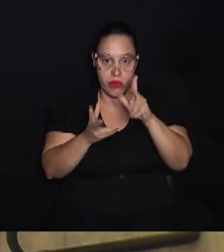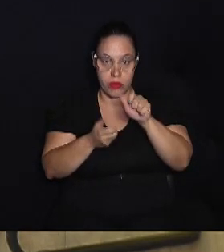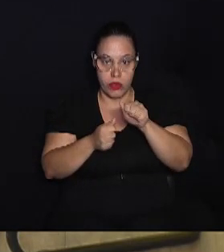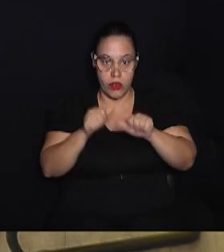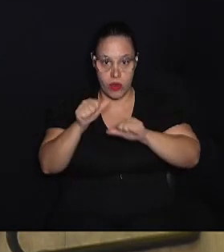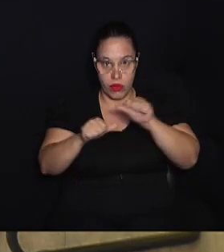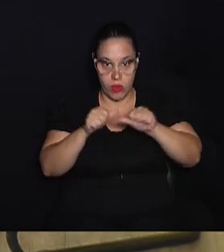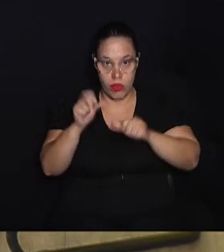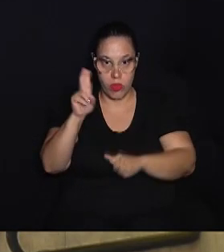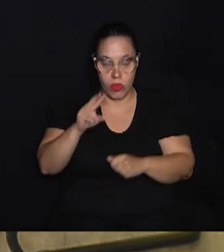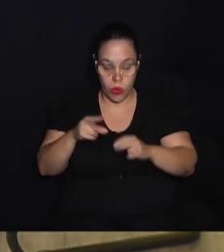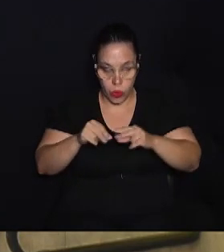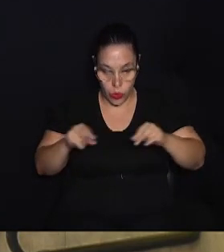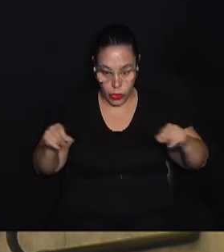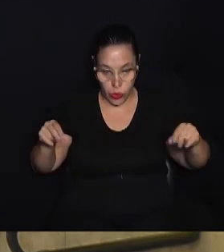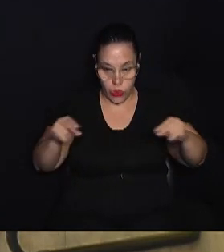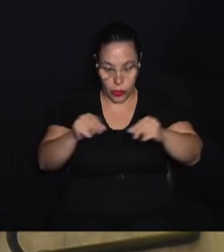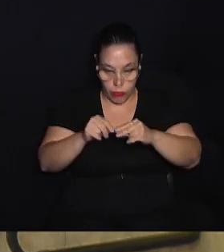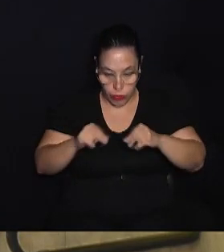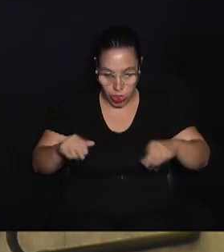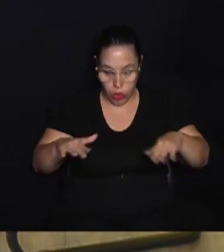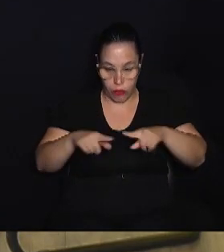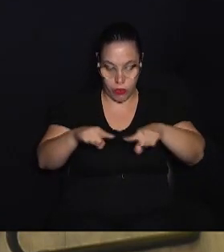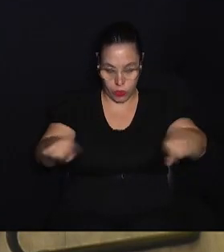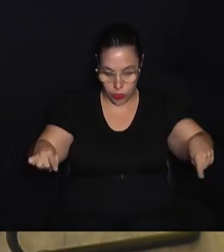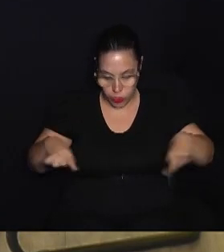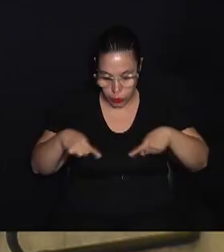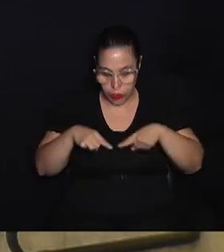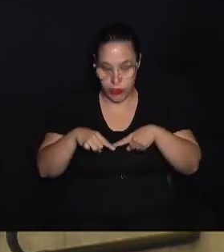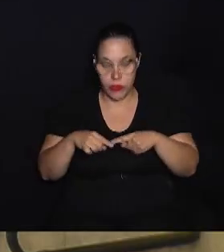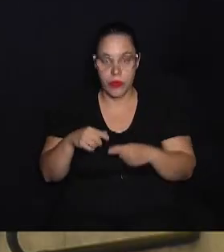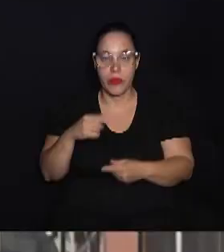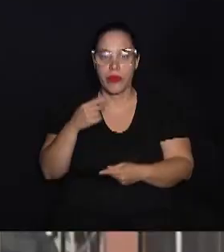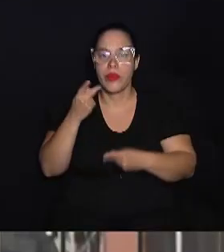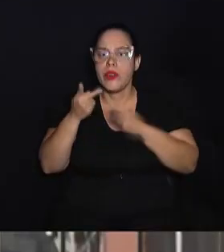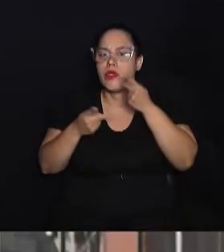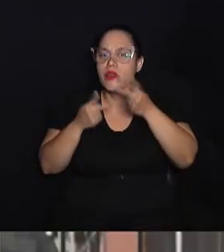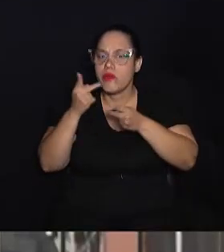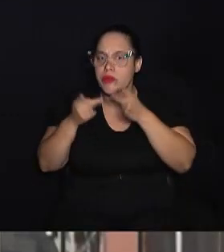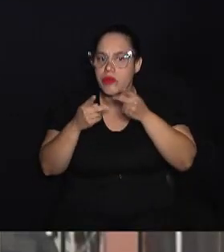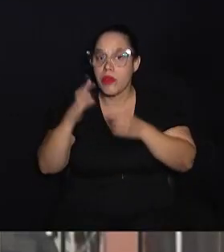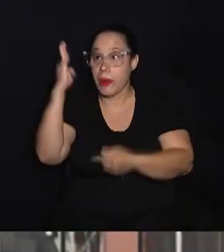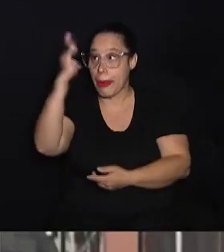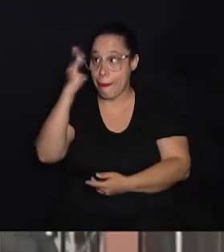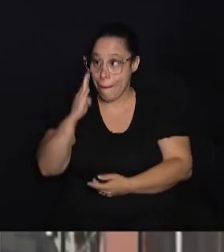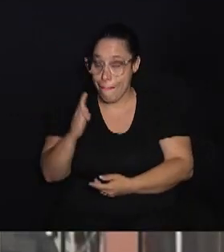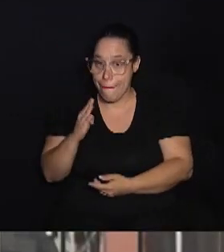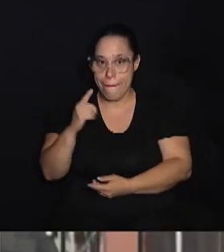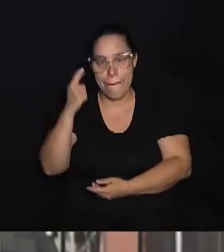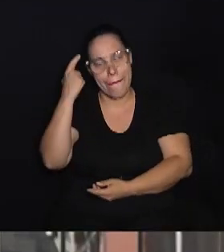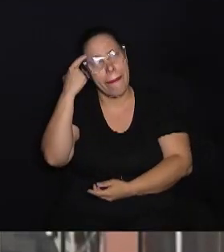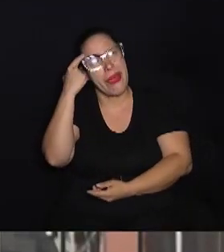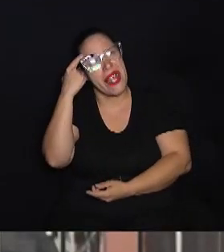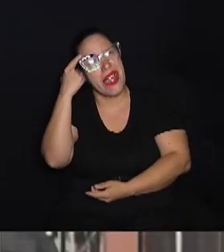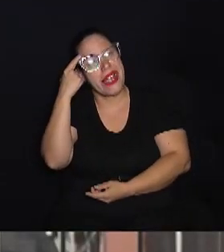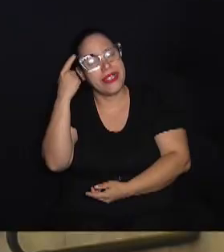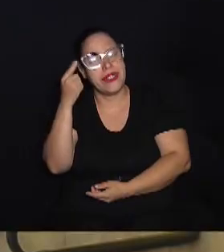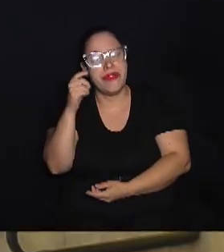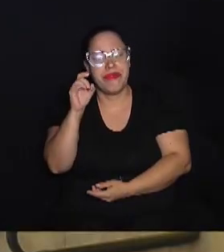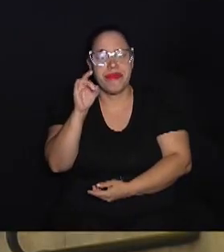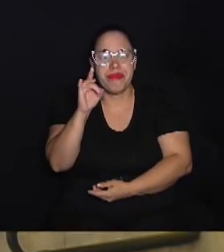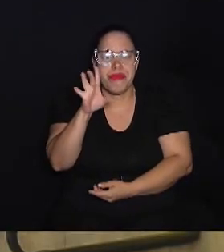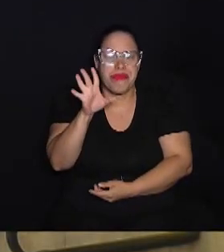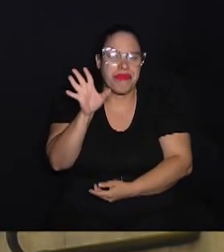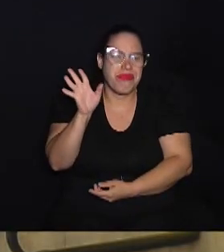mudança do uso da terra provida em seu território. A gente está falando do Brasil, todo mundo pensa assim, tanto que fala